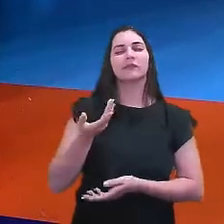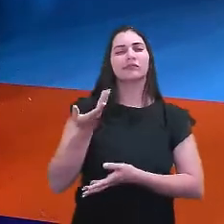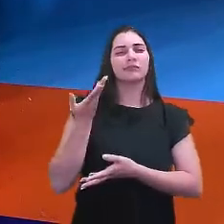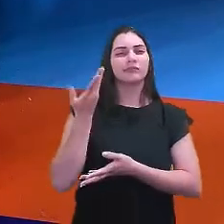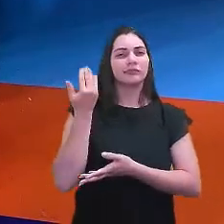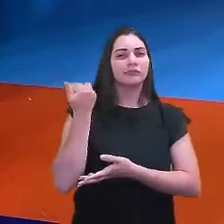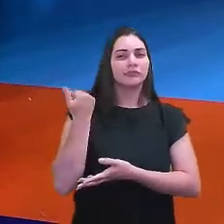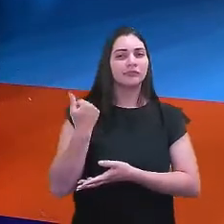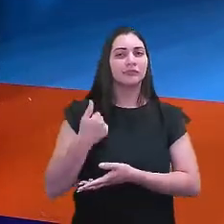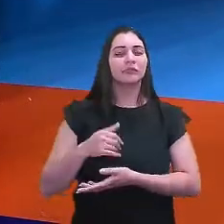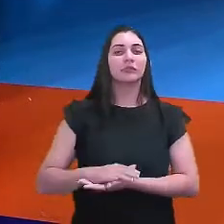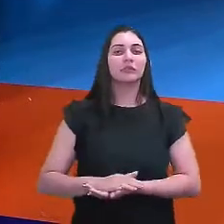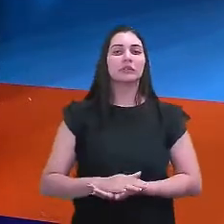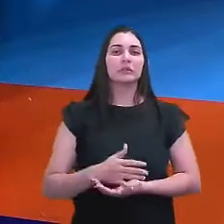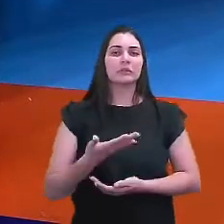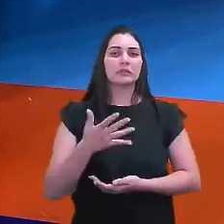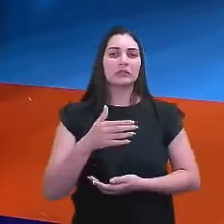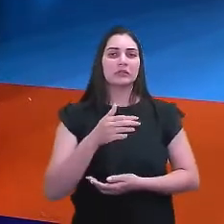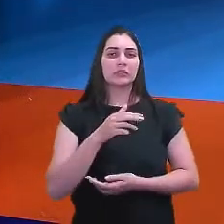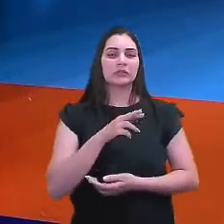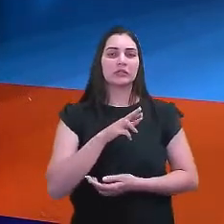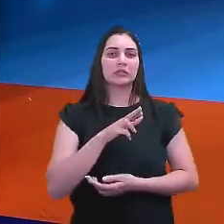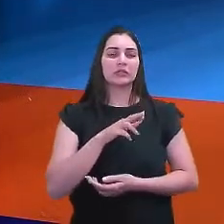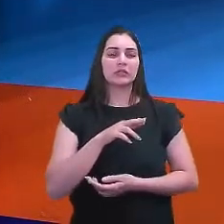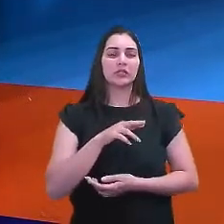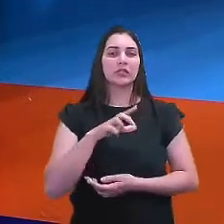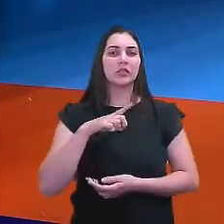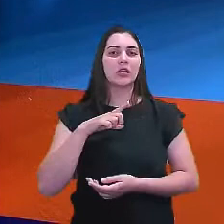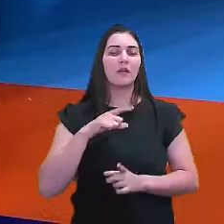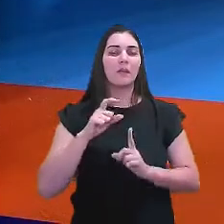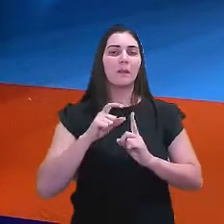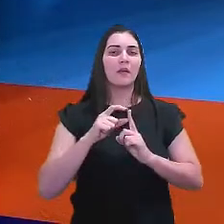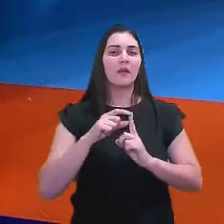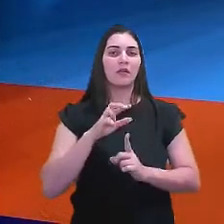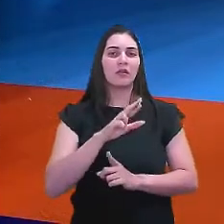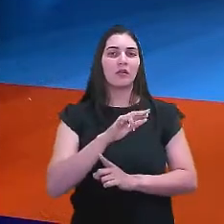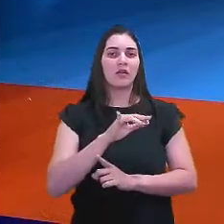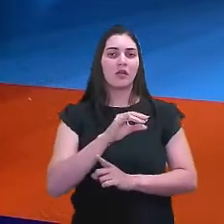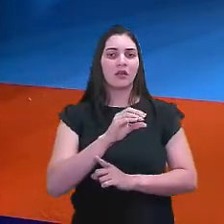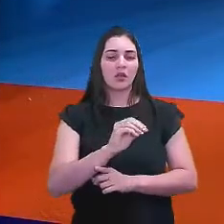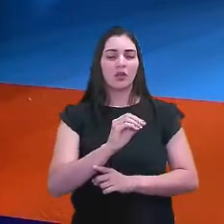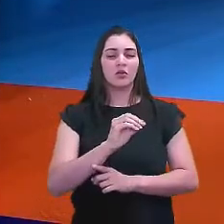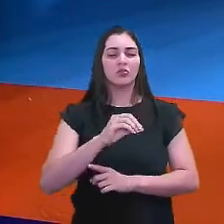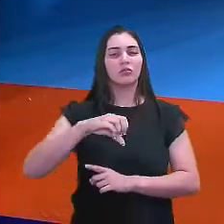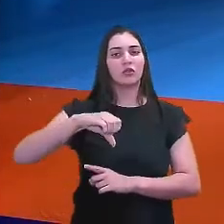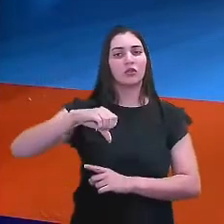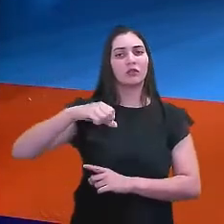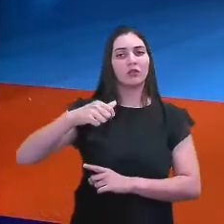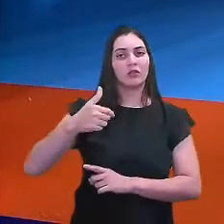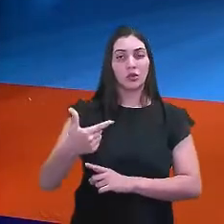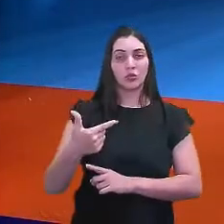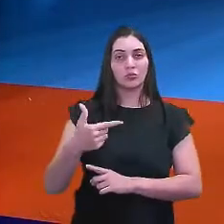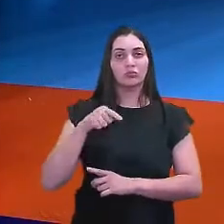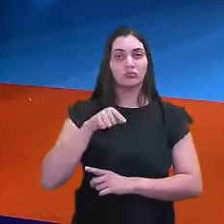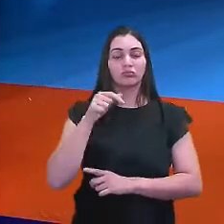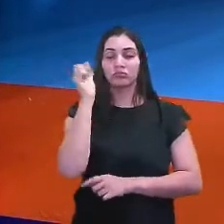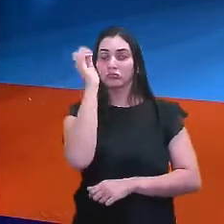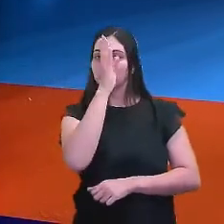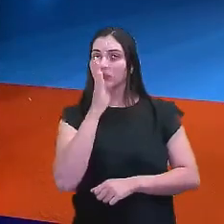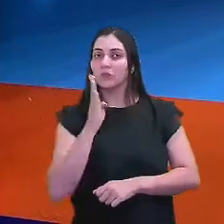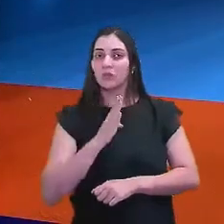pretérita. Na chamada Rio 90, não, na Rio 92, ou a Eco 92, o Brasil, né,